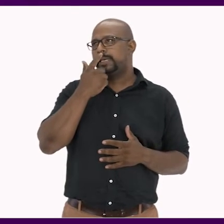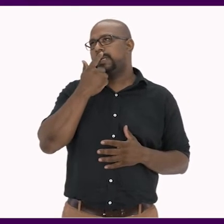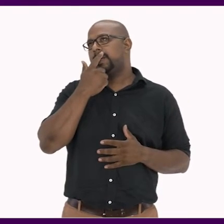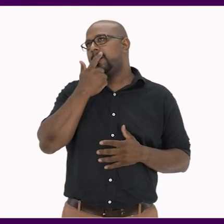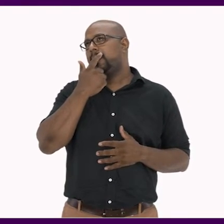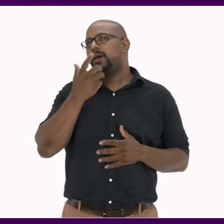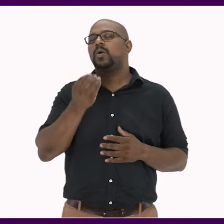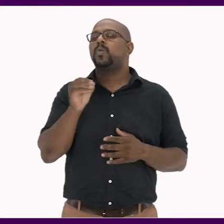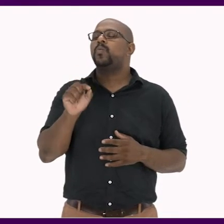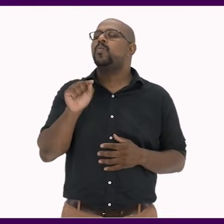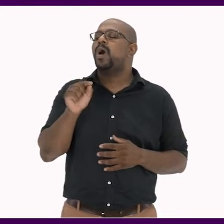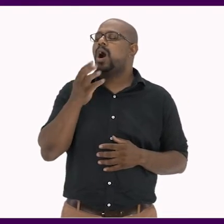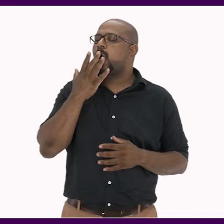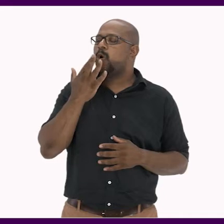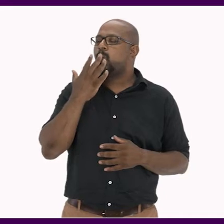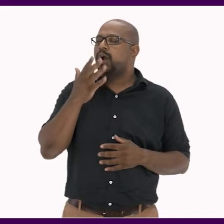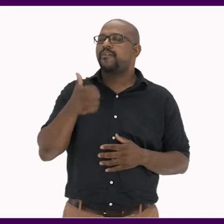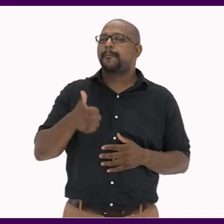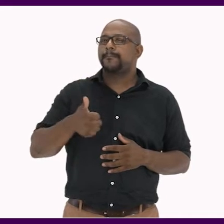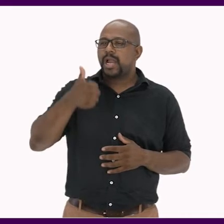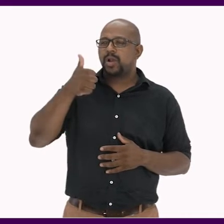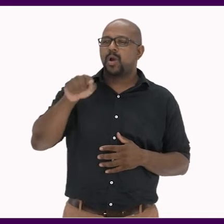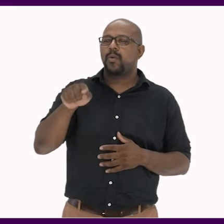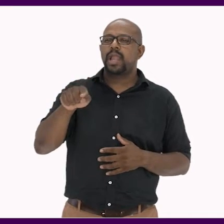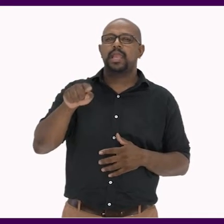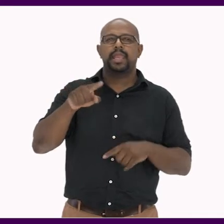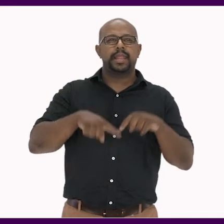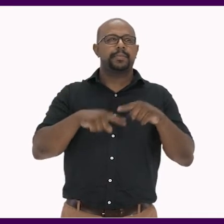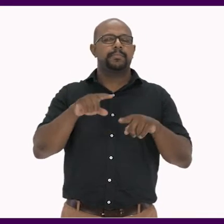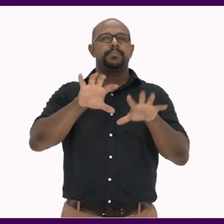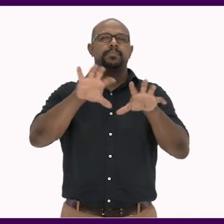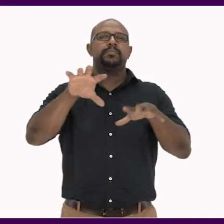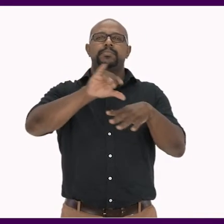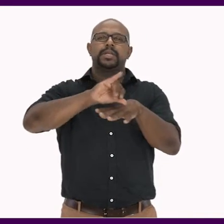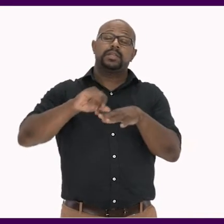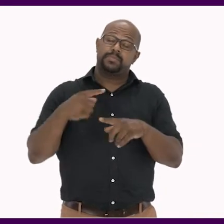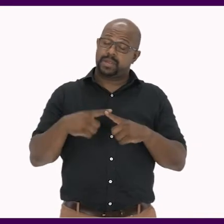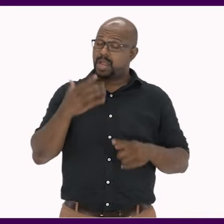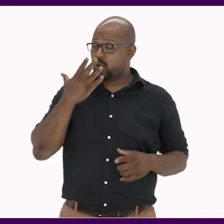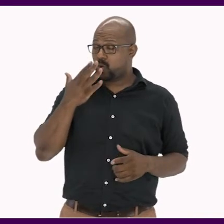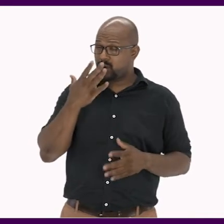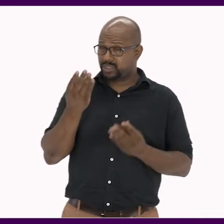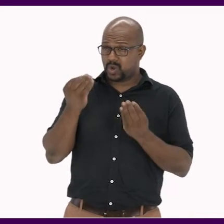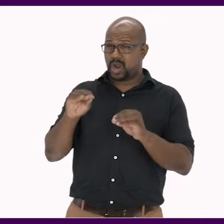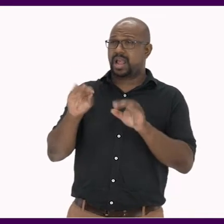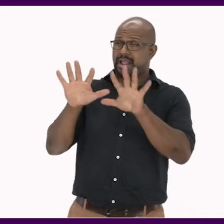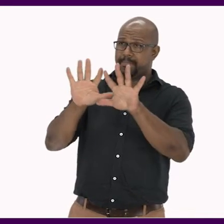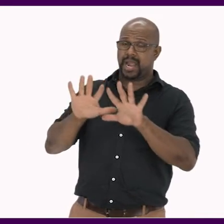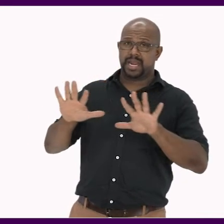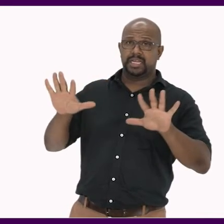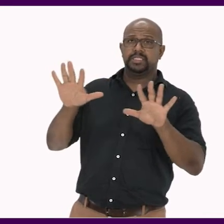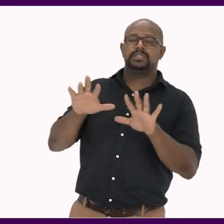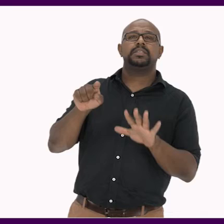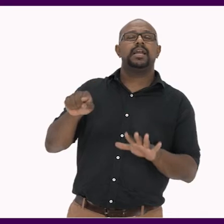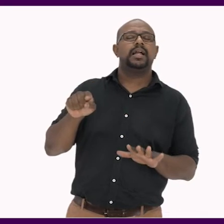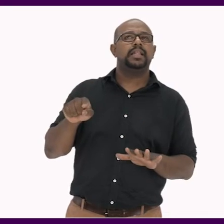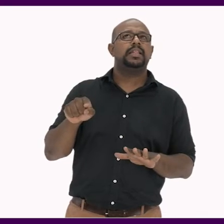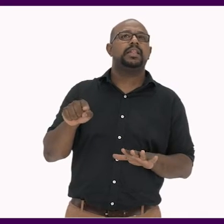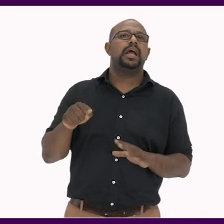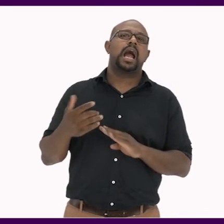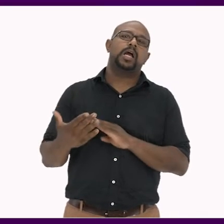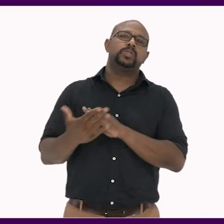né? Qual a cor que fica melhor com aquelas obras. Porque a cor que a gente coloca na parede,